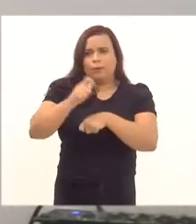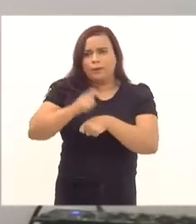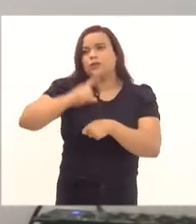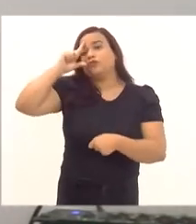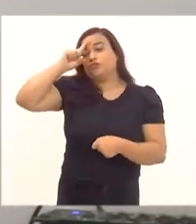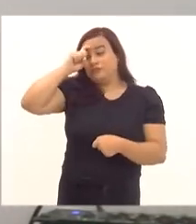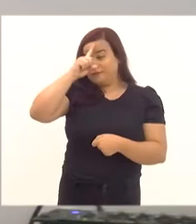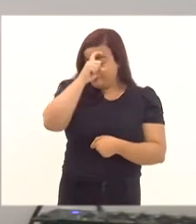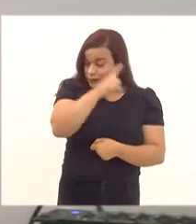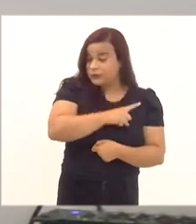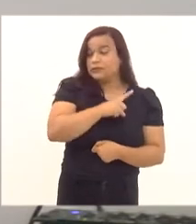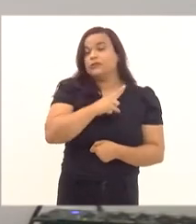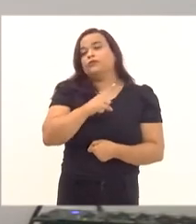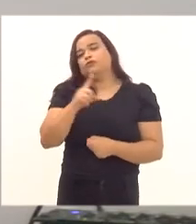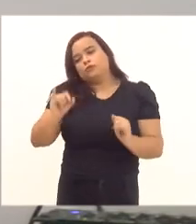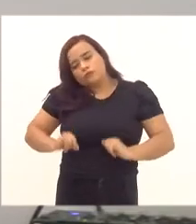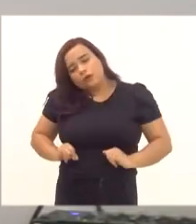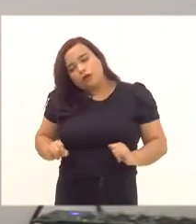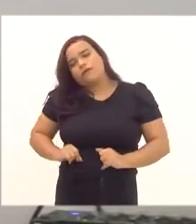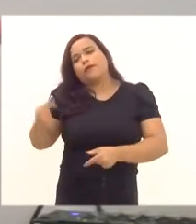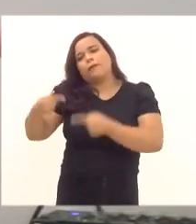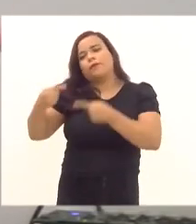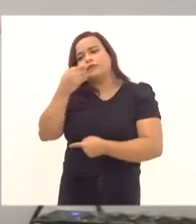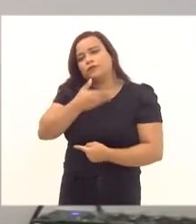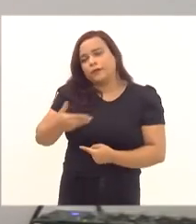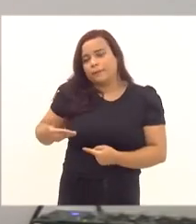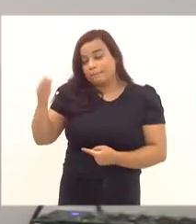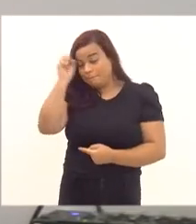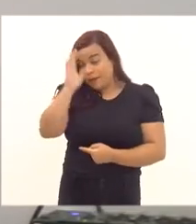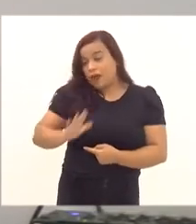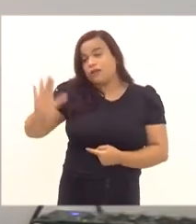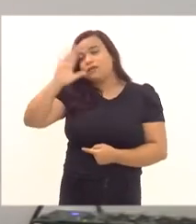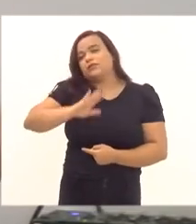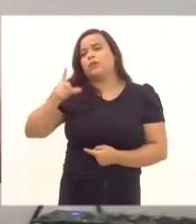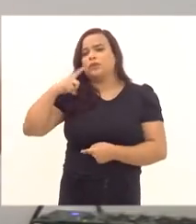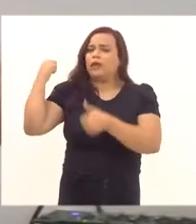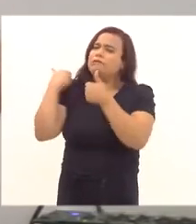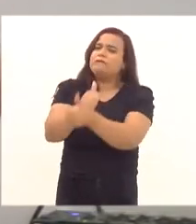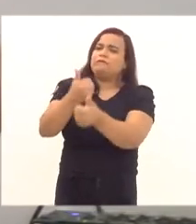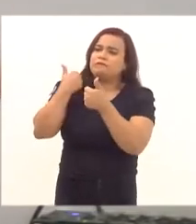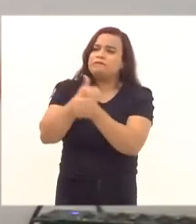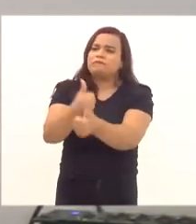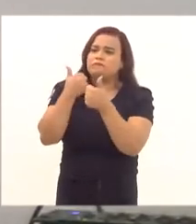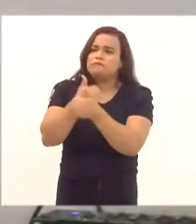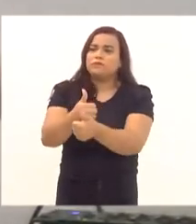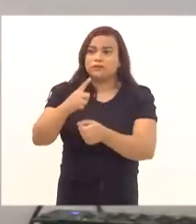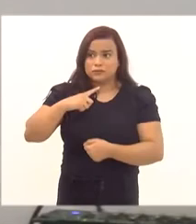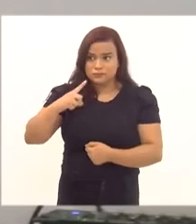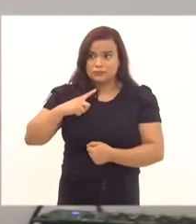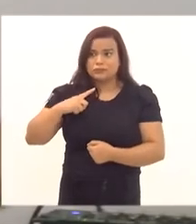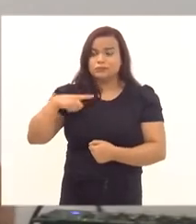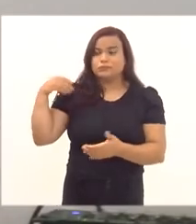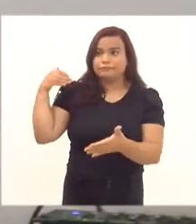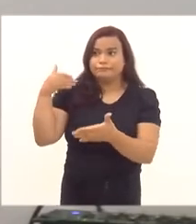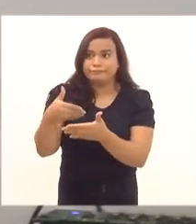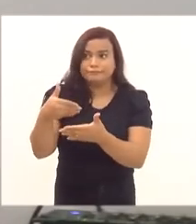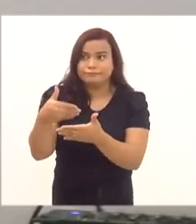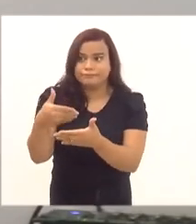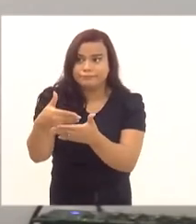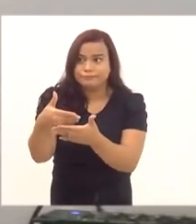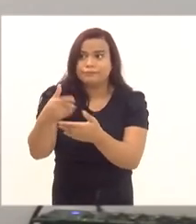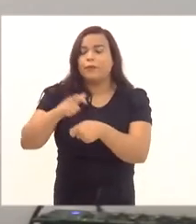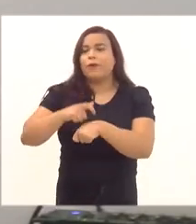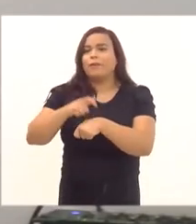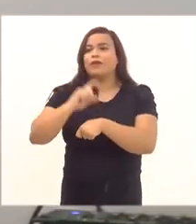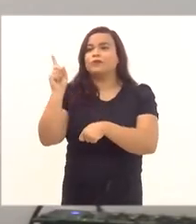difícil tão cruel da política brasileira de tanta perseguição está ali né está ali na esquina chegando a hora chegando momento e